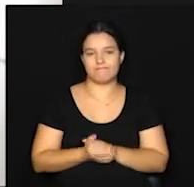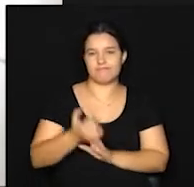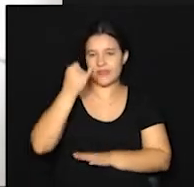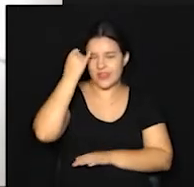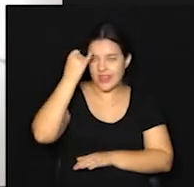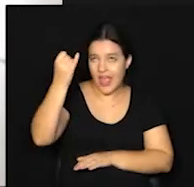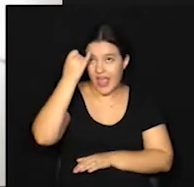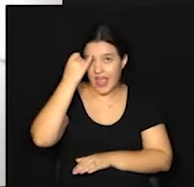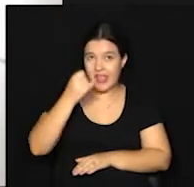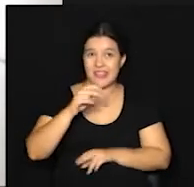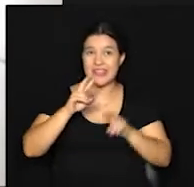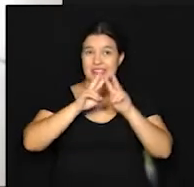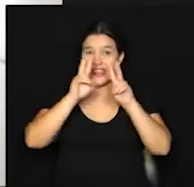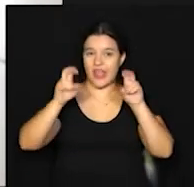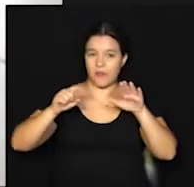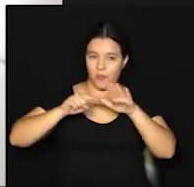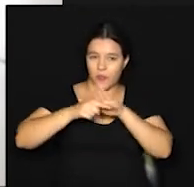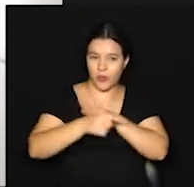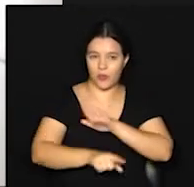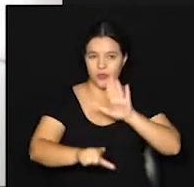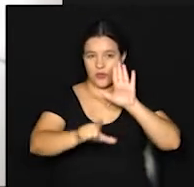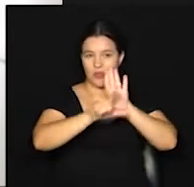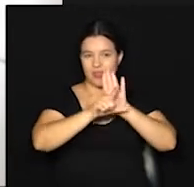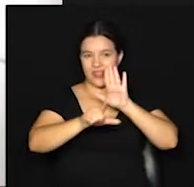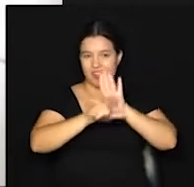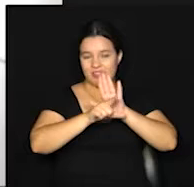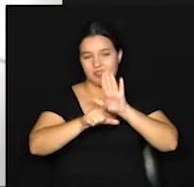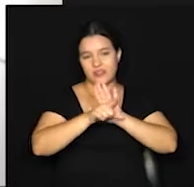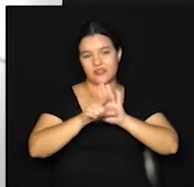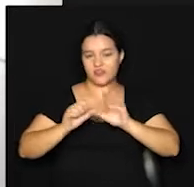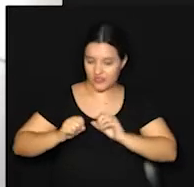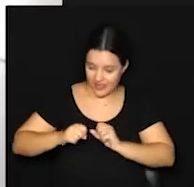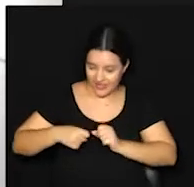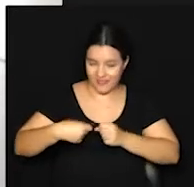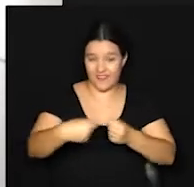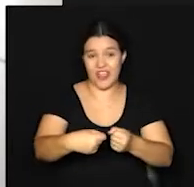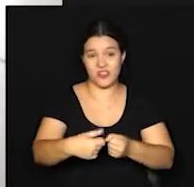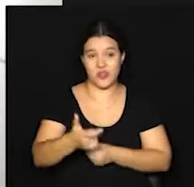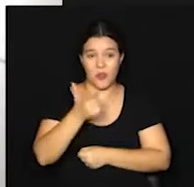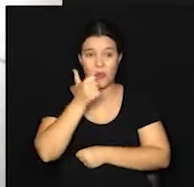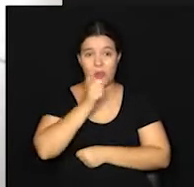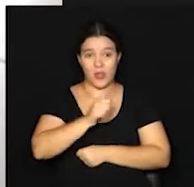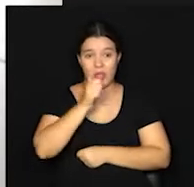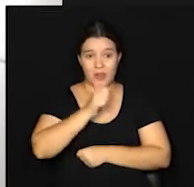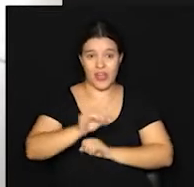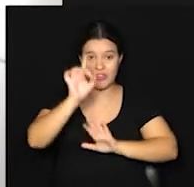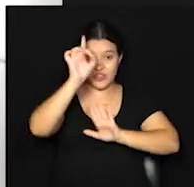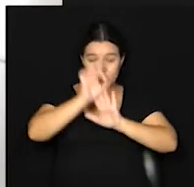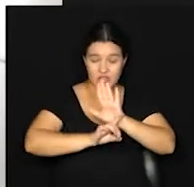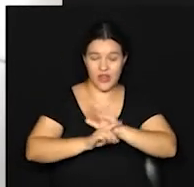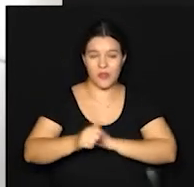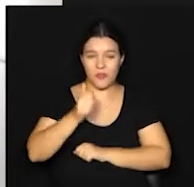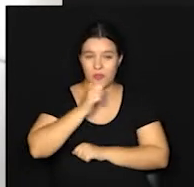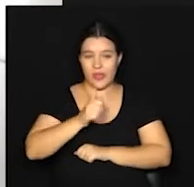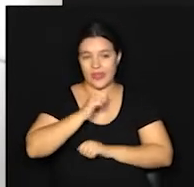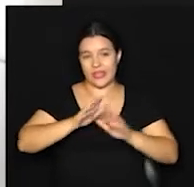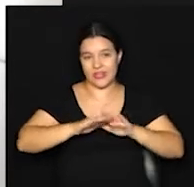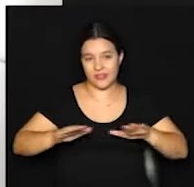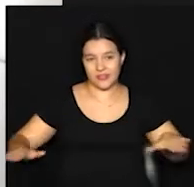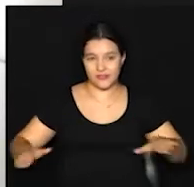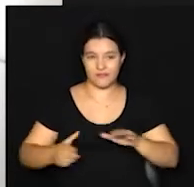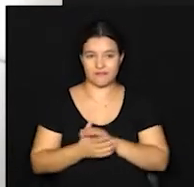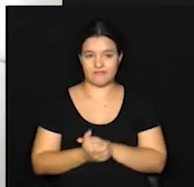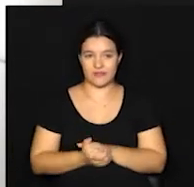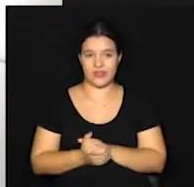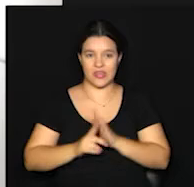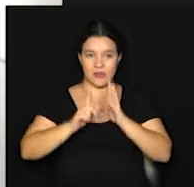posicionamentos legais para... Né? Pensava que ia ser uma defensora das mulheres, dos direitos das mulheres, das crianças e tal. Mas depois, quando